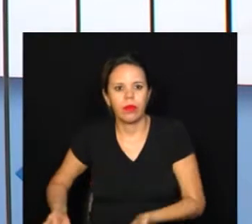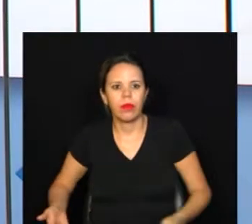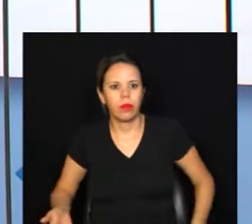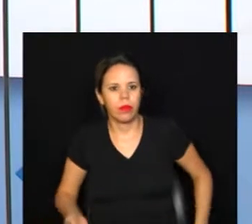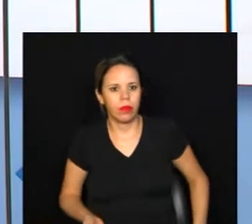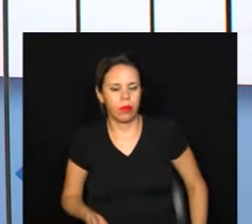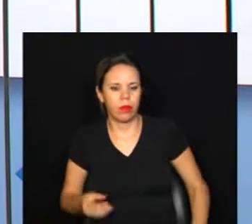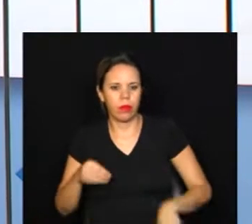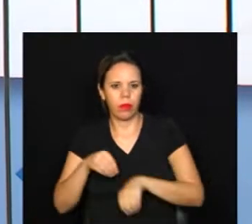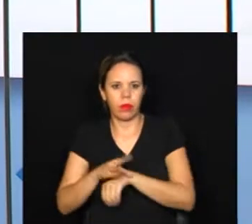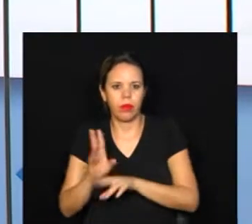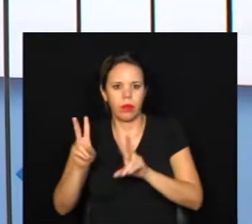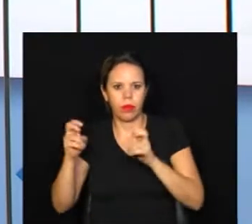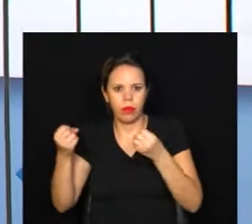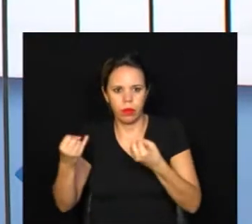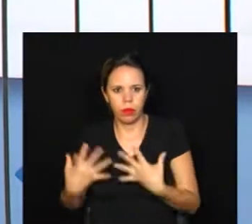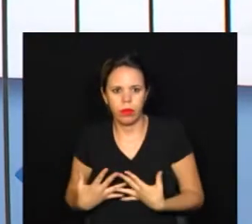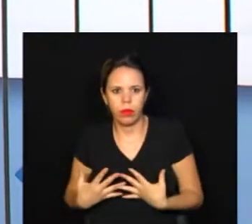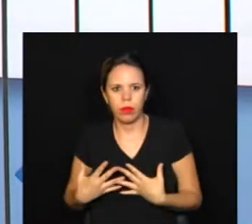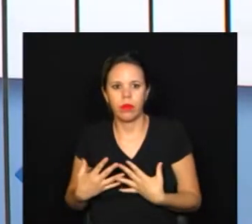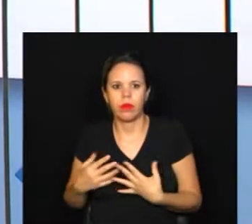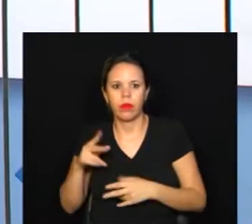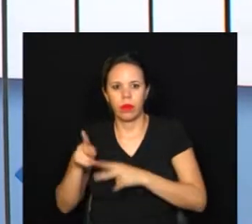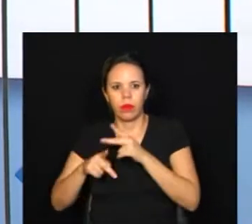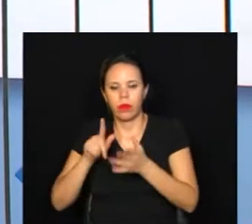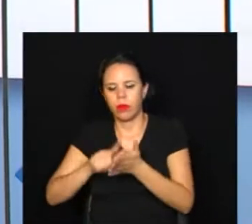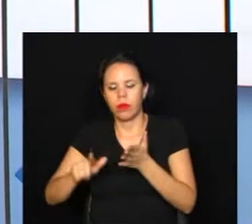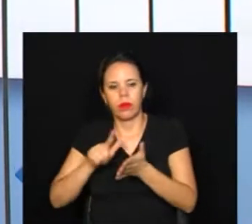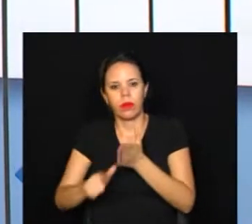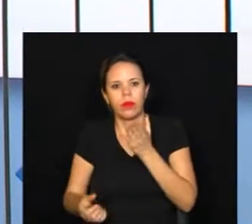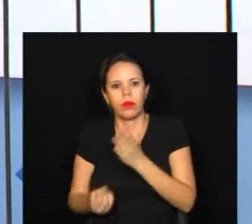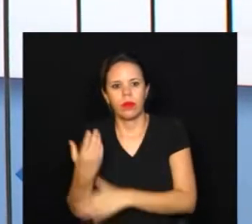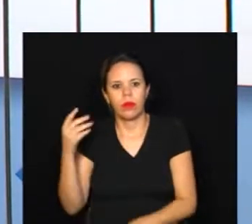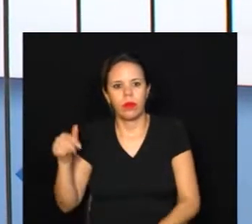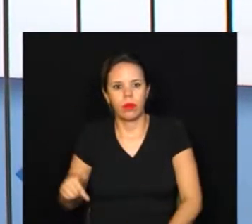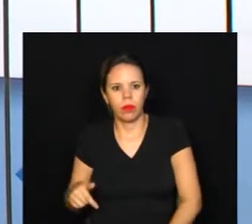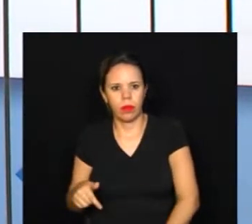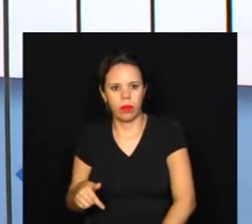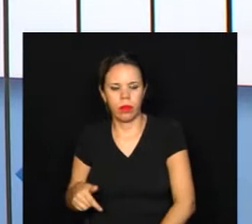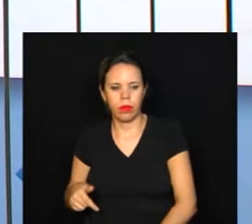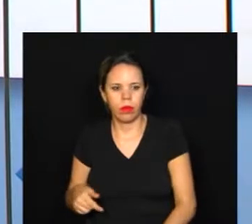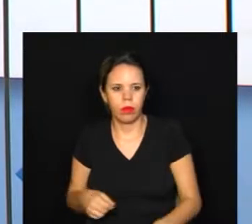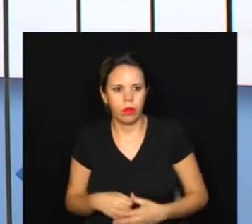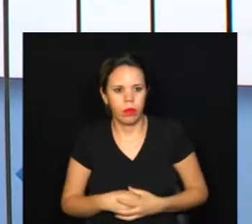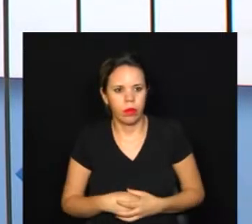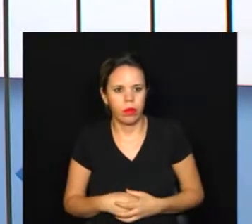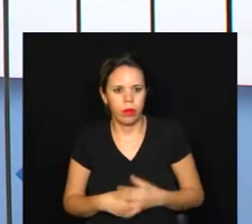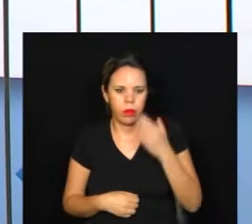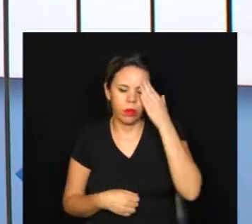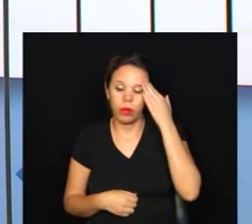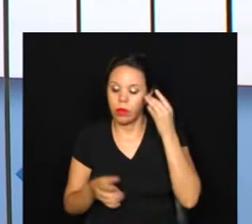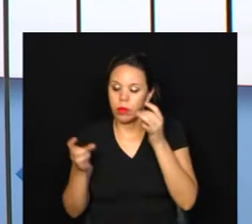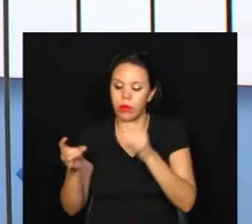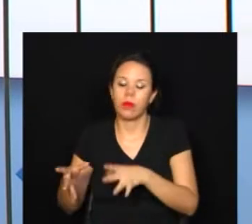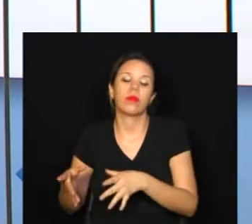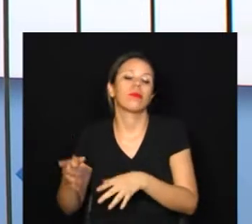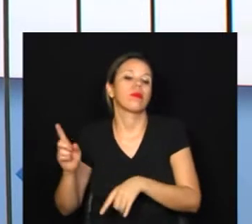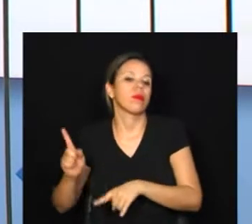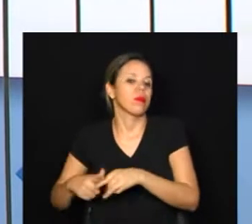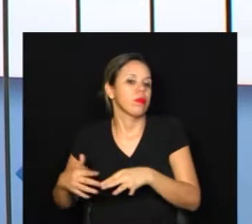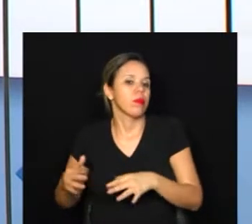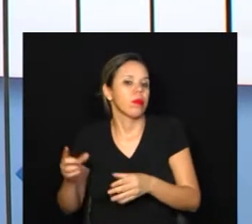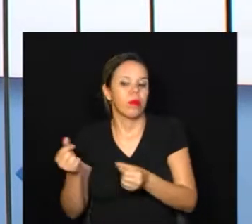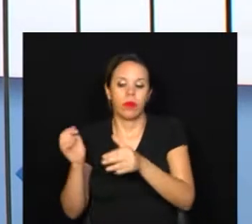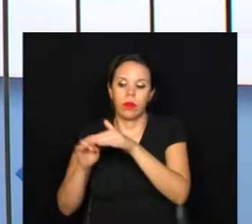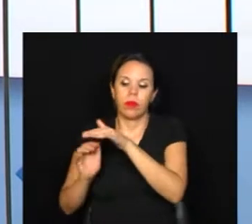uma indicação justamente de um mutirão de limpeza que aconteceu pela descarte, de